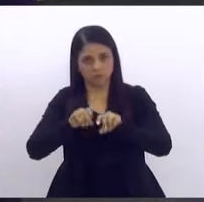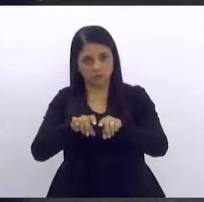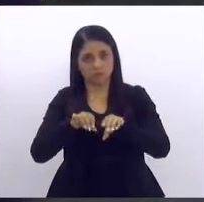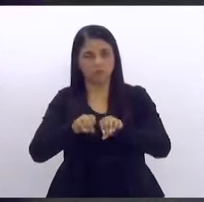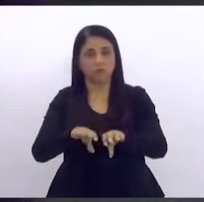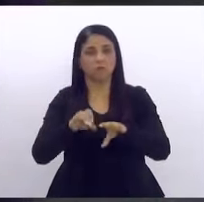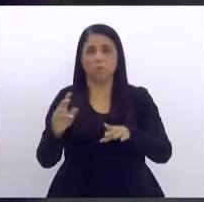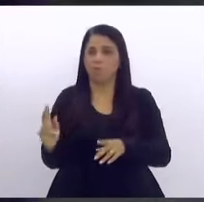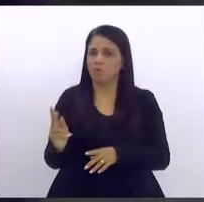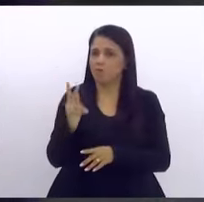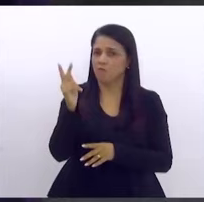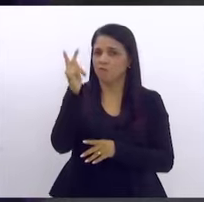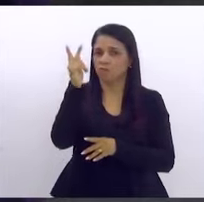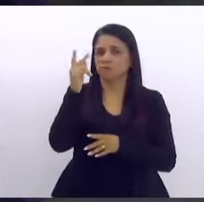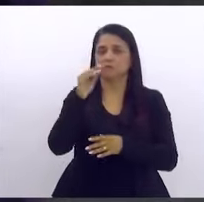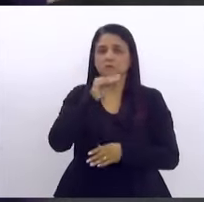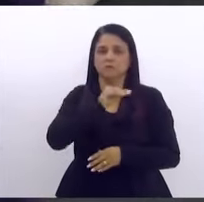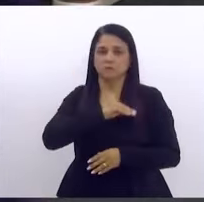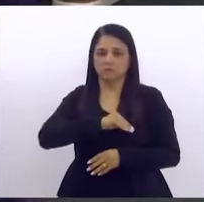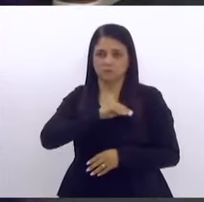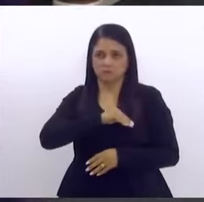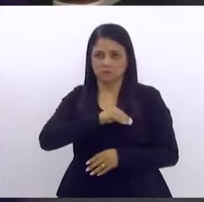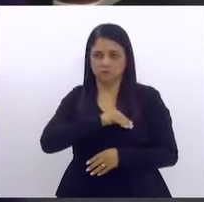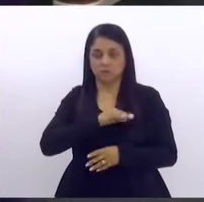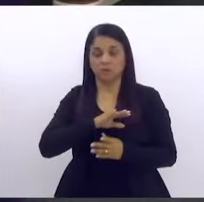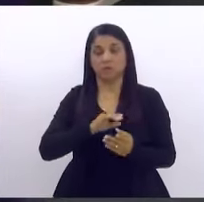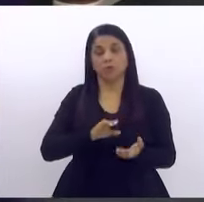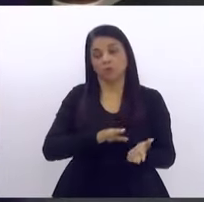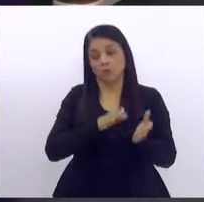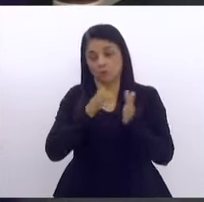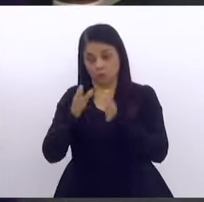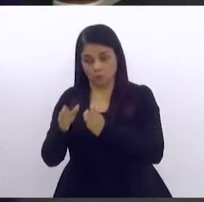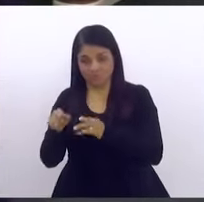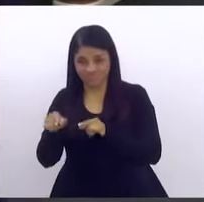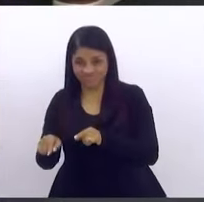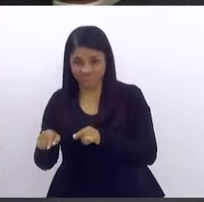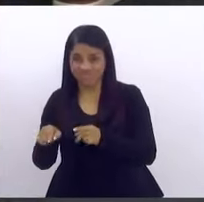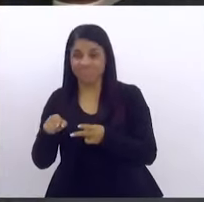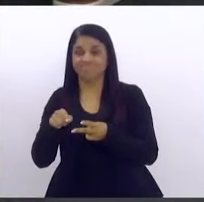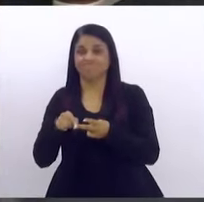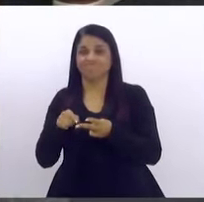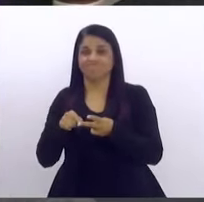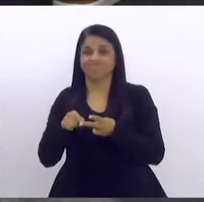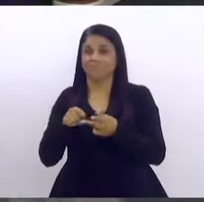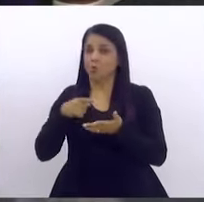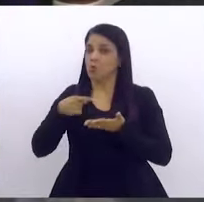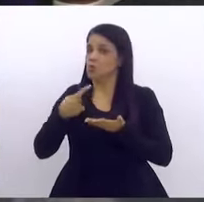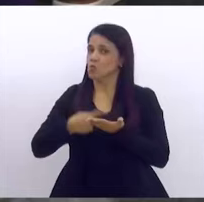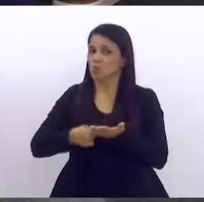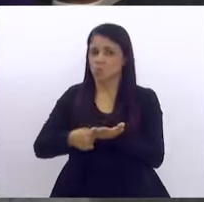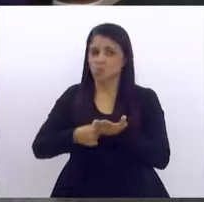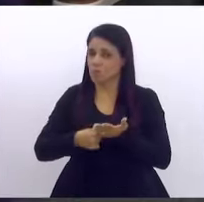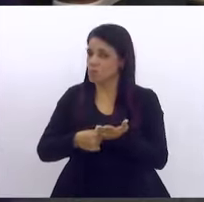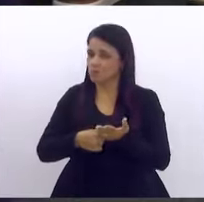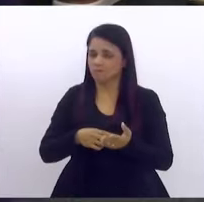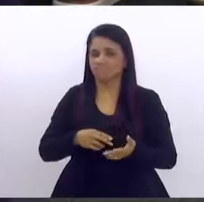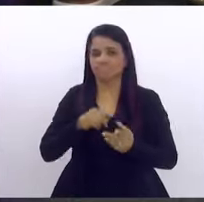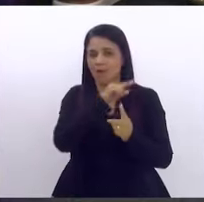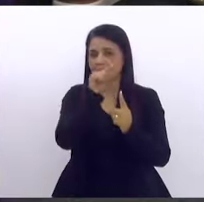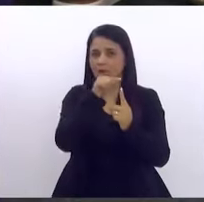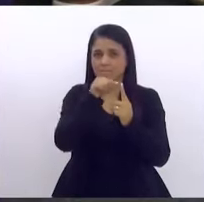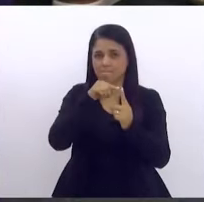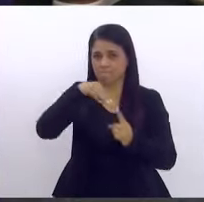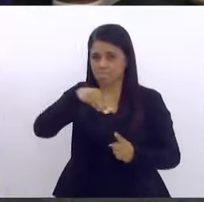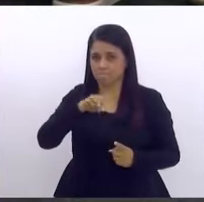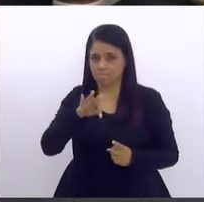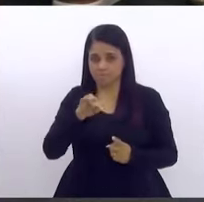uma valorização salarial, do outro lado, a gente sabe que não foi cumprida a meta do